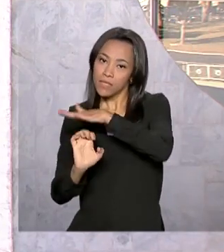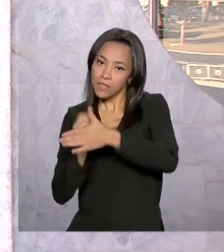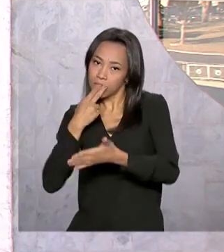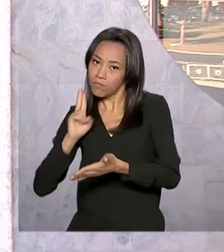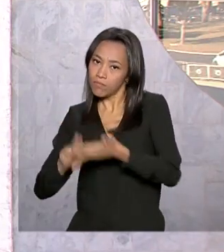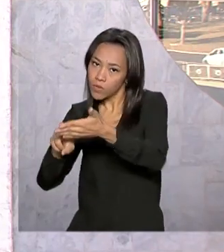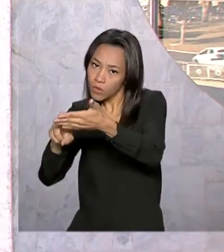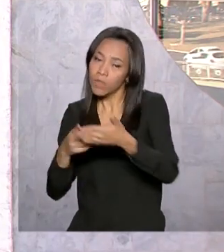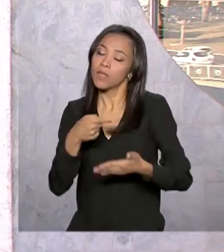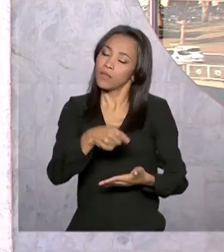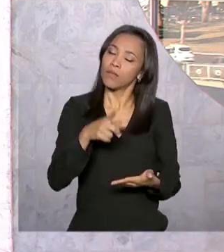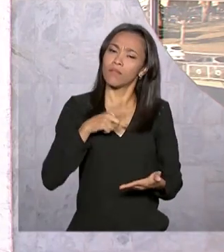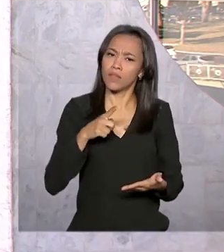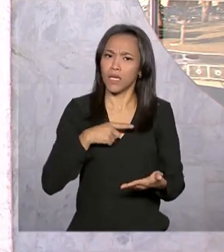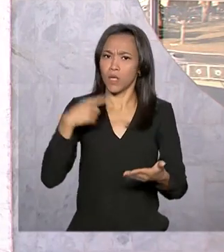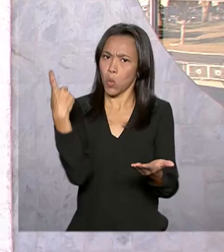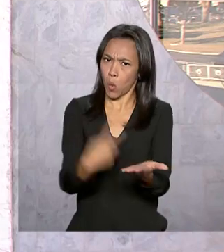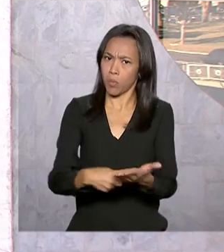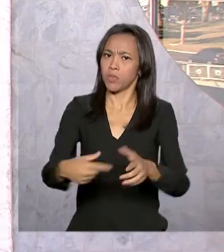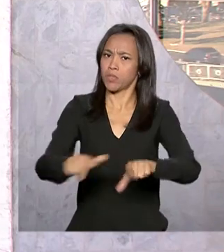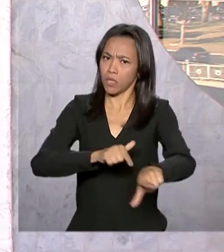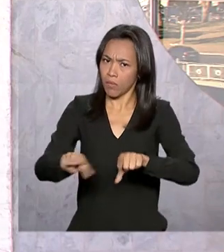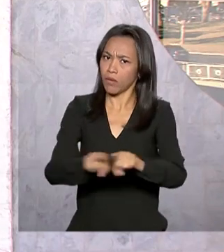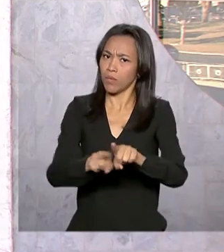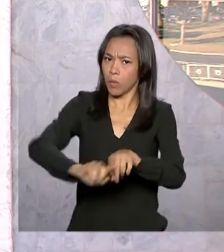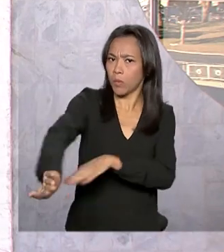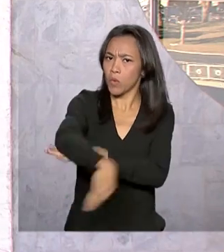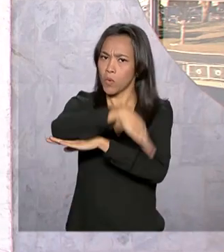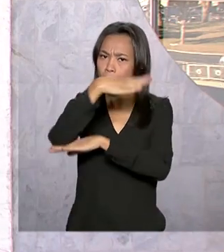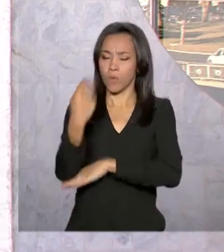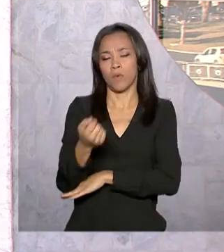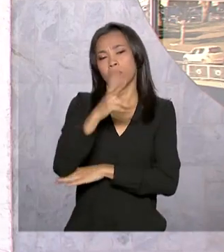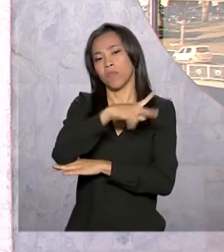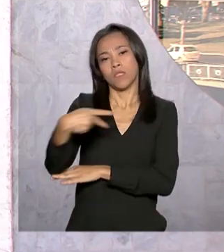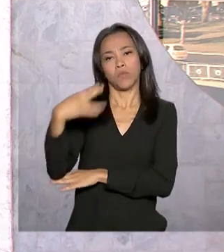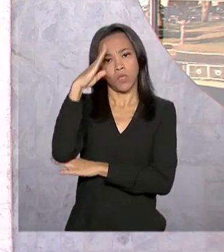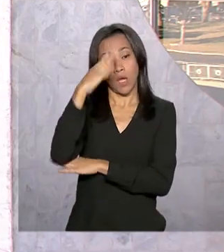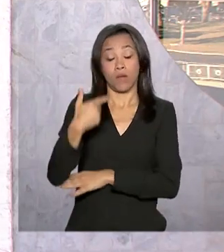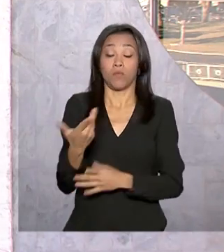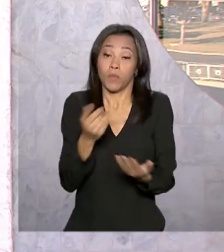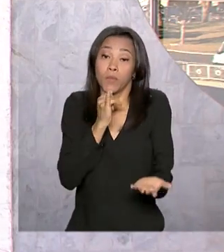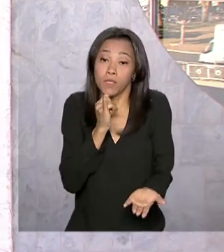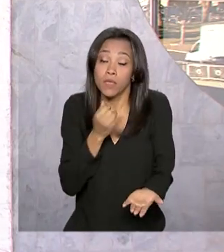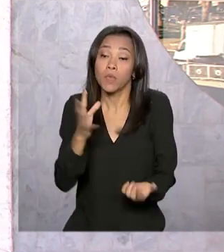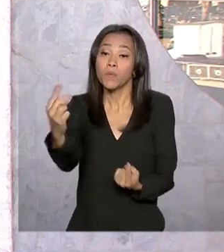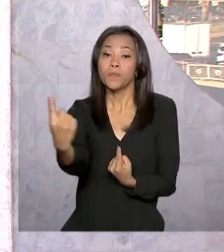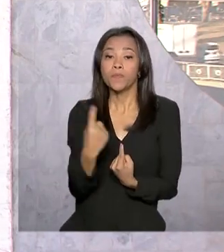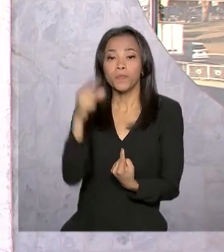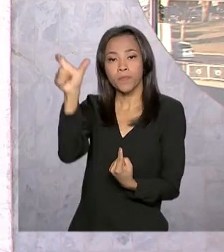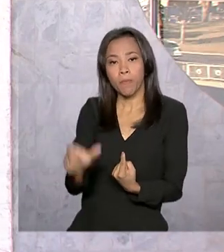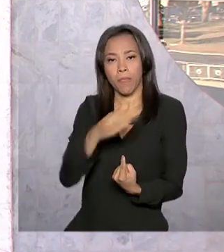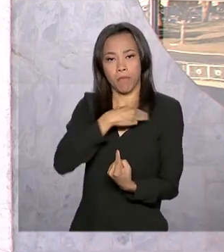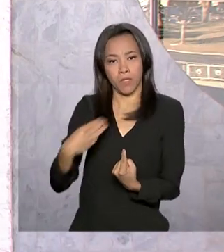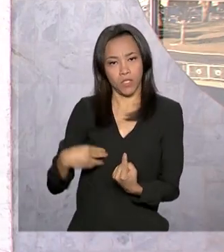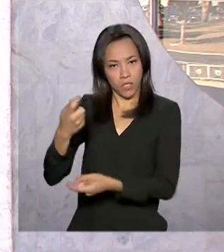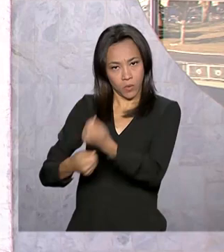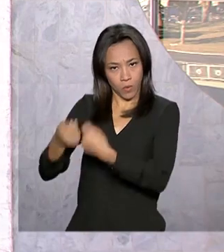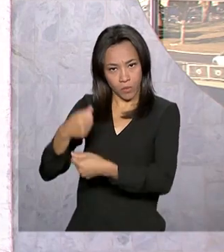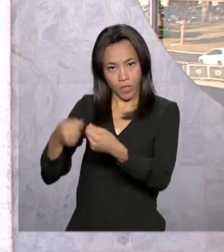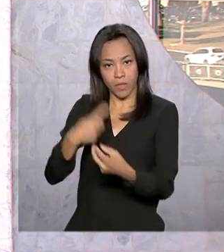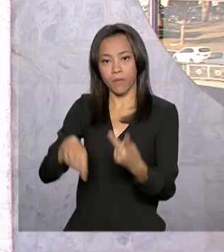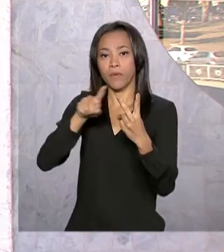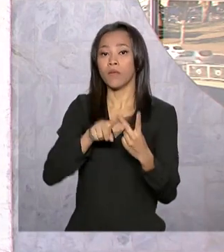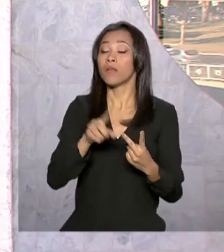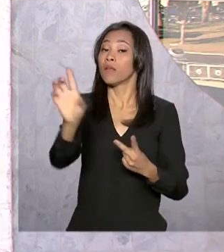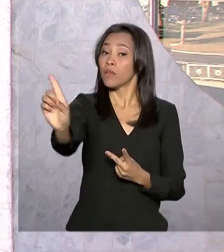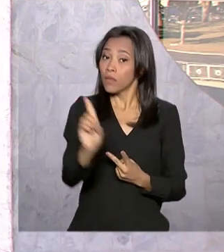presidente Jair Bolsonaro tem uma agenda extensa aqui no Palácio do Planalto. Durante o dia, ele recebe, por exemplo, os ministros da Economia, Paulo Guedes, da